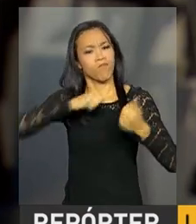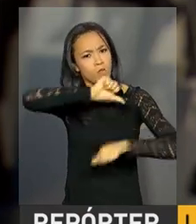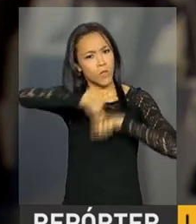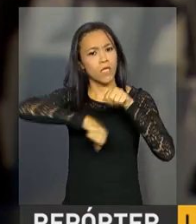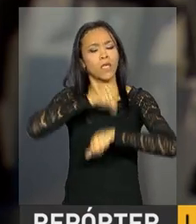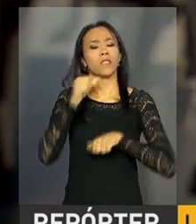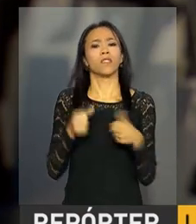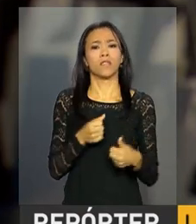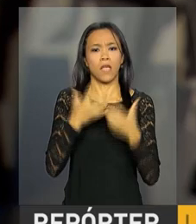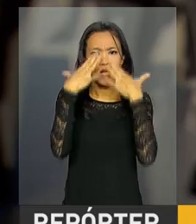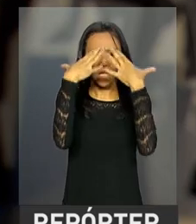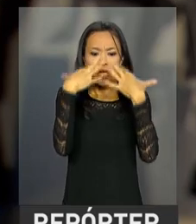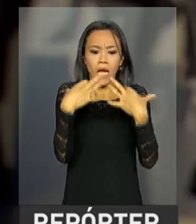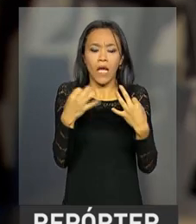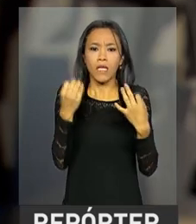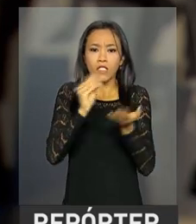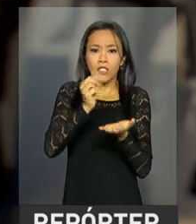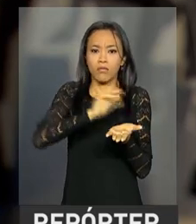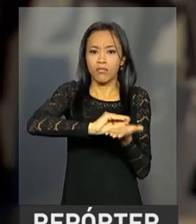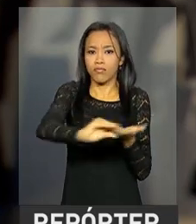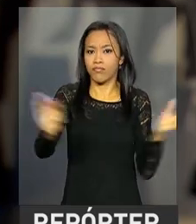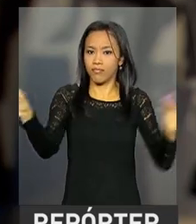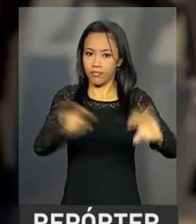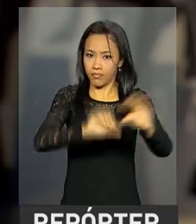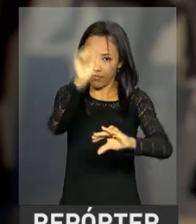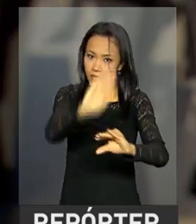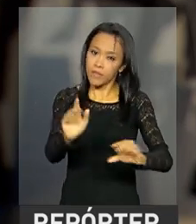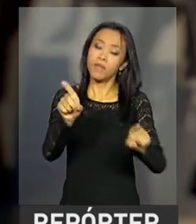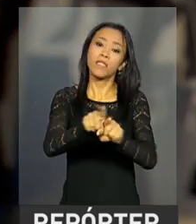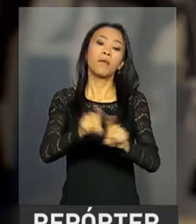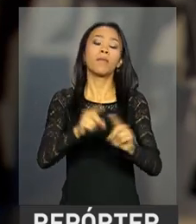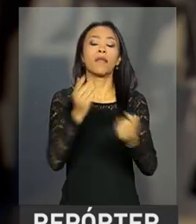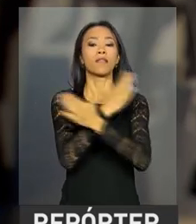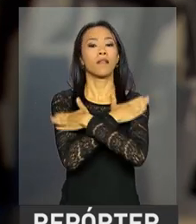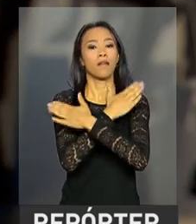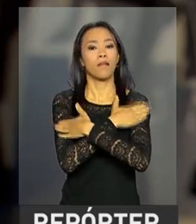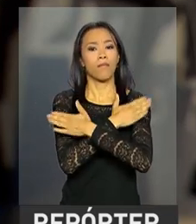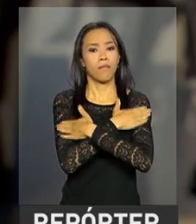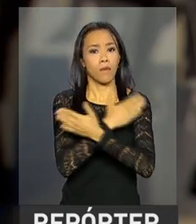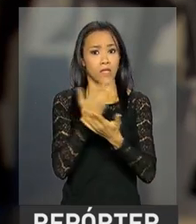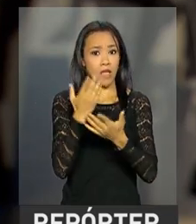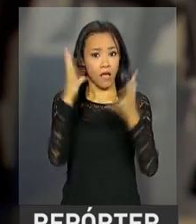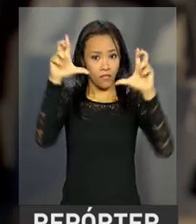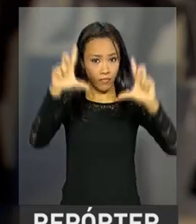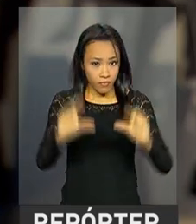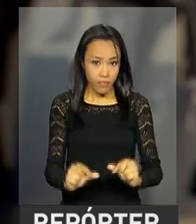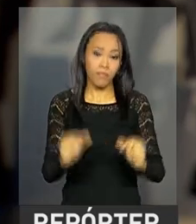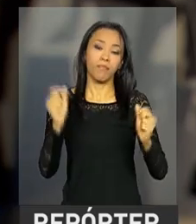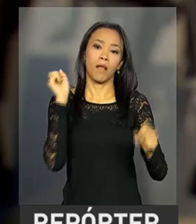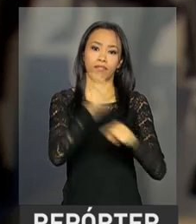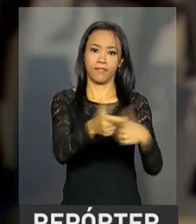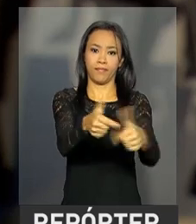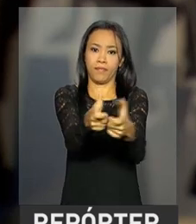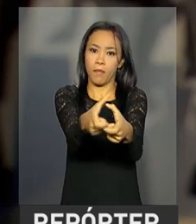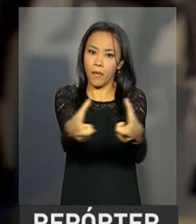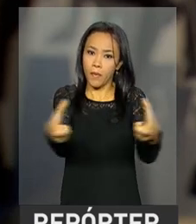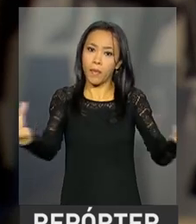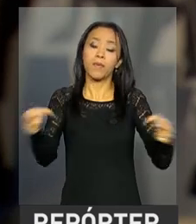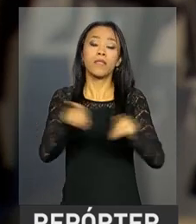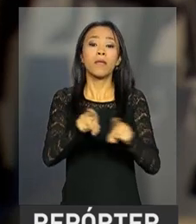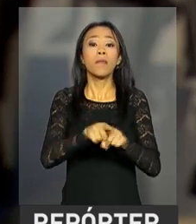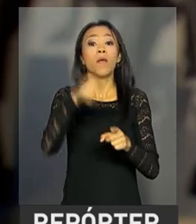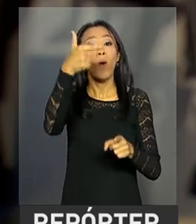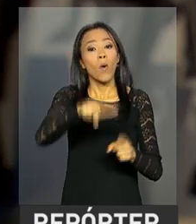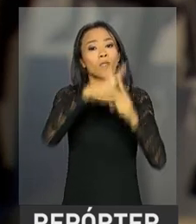credibilidade atrair investimentos e gerar empregos o presidente citou como prioridades a reforma na Previdência Social e a atualização